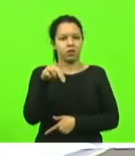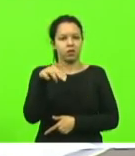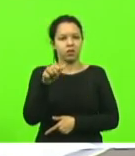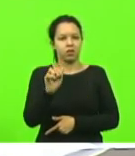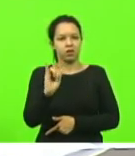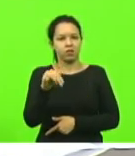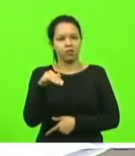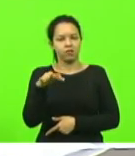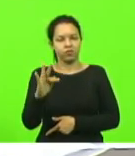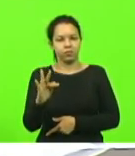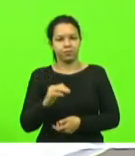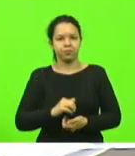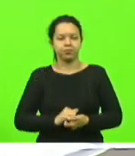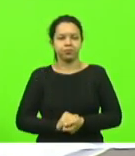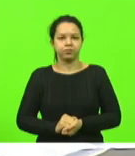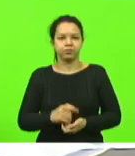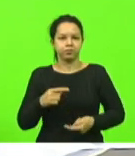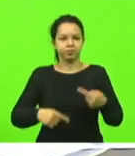Em discussão?